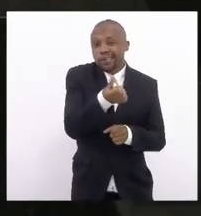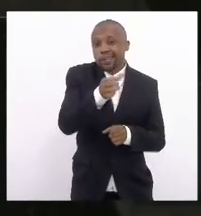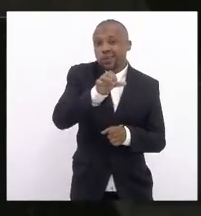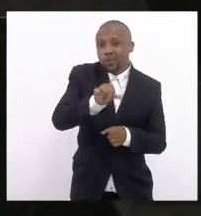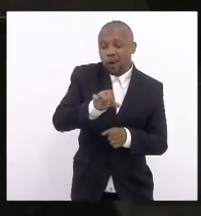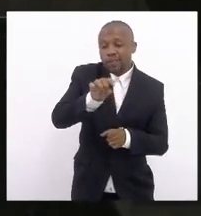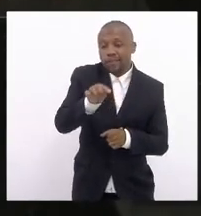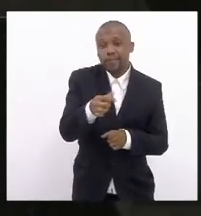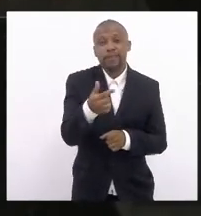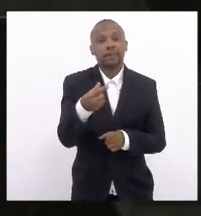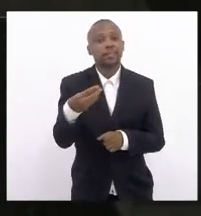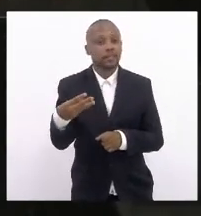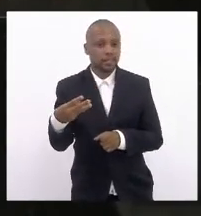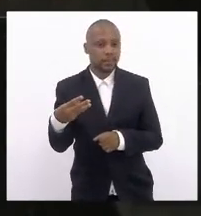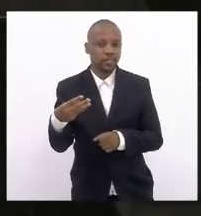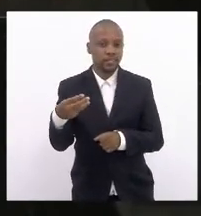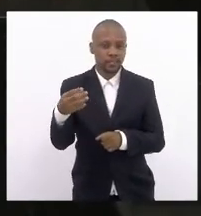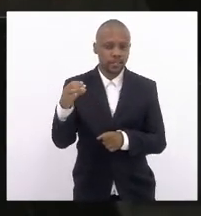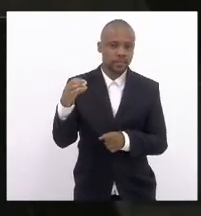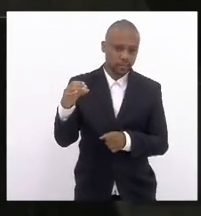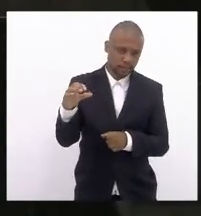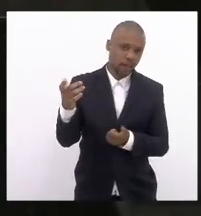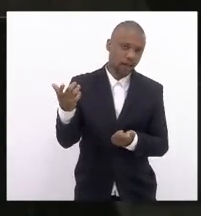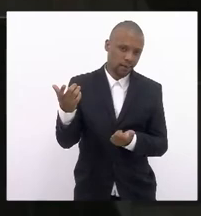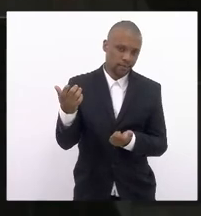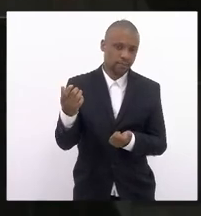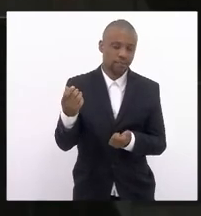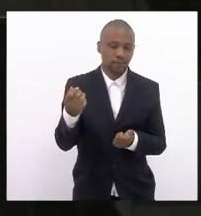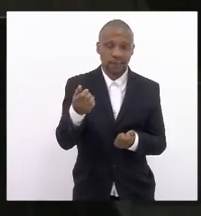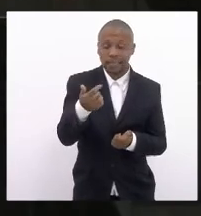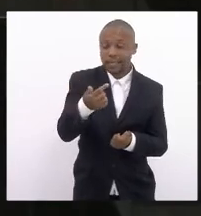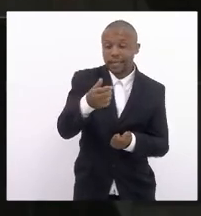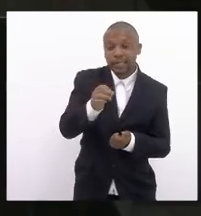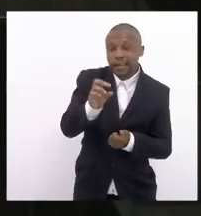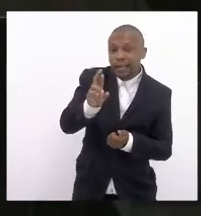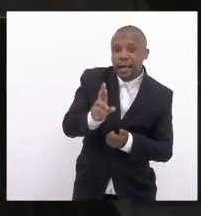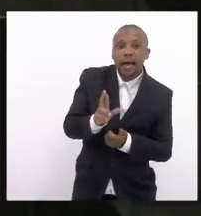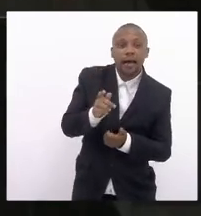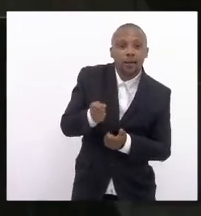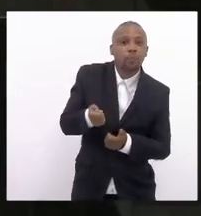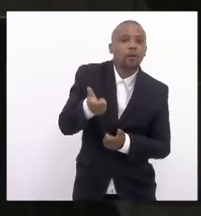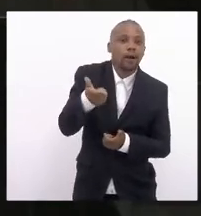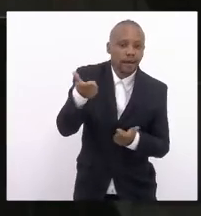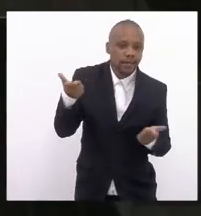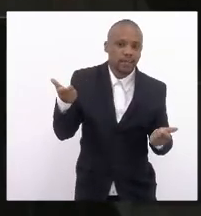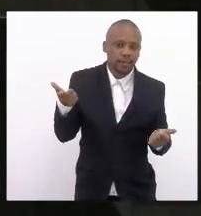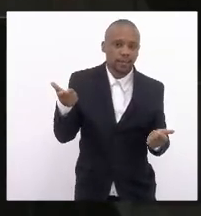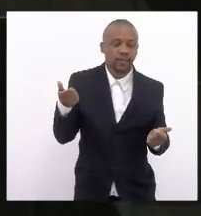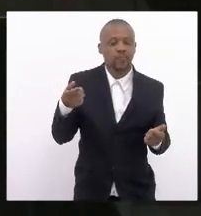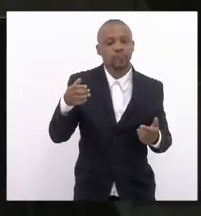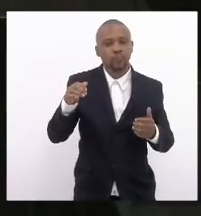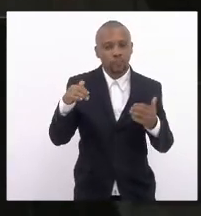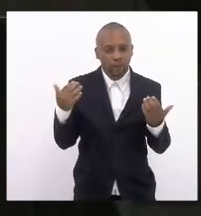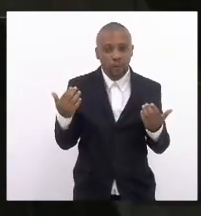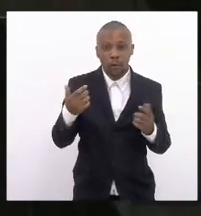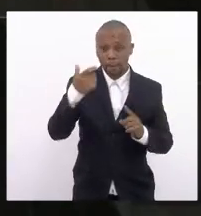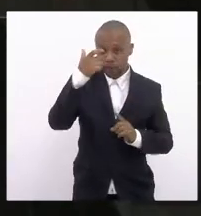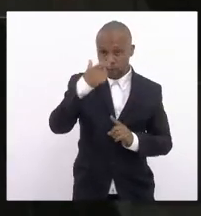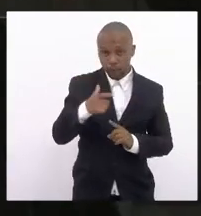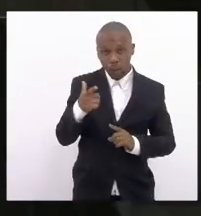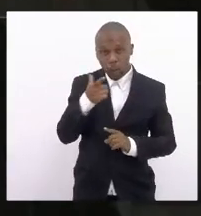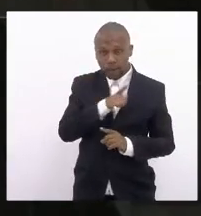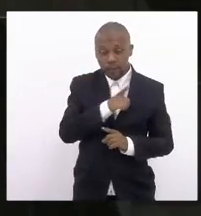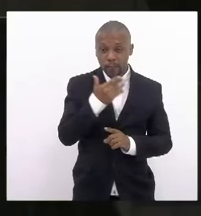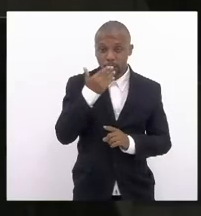R$ 69,23. O cidadão, para tirar a licença anual do